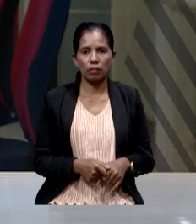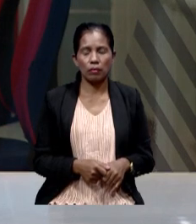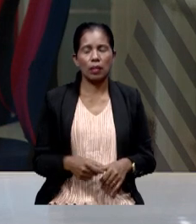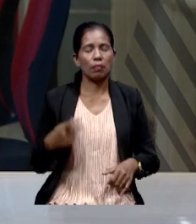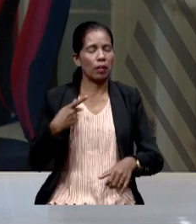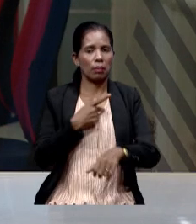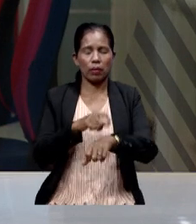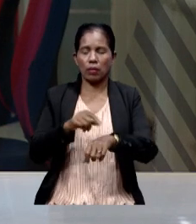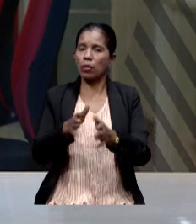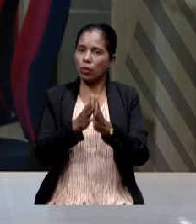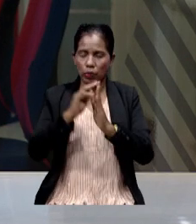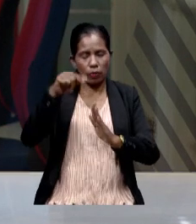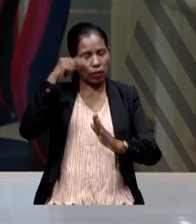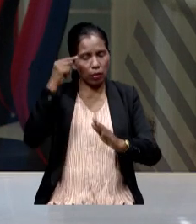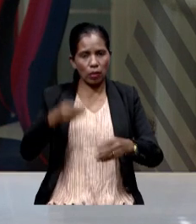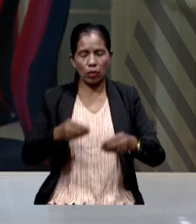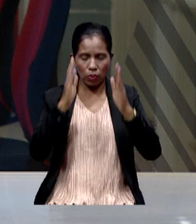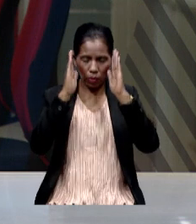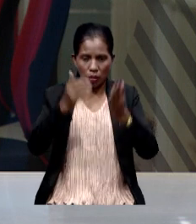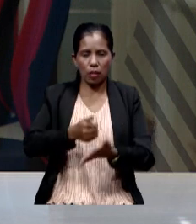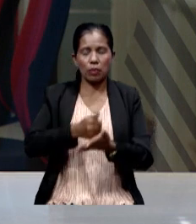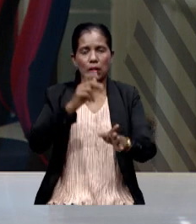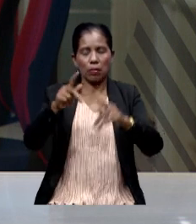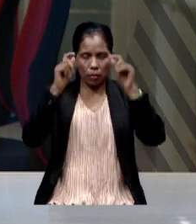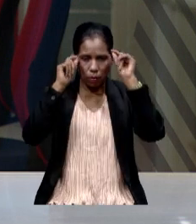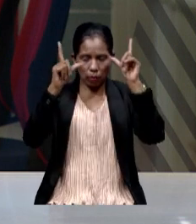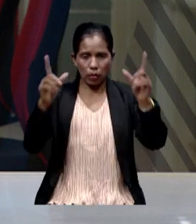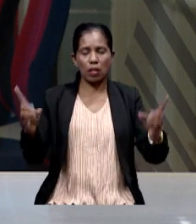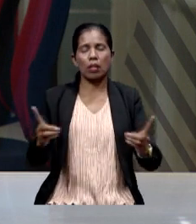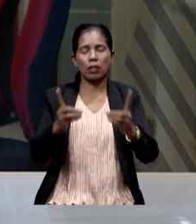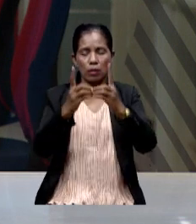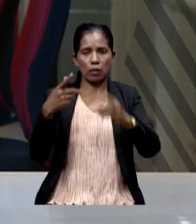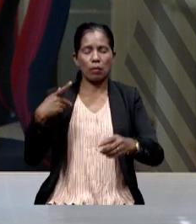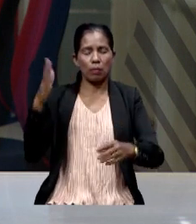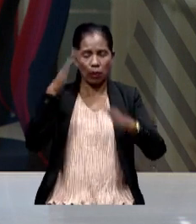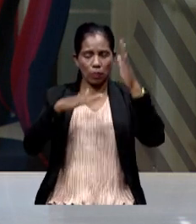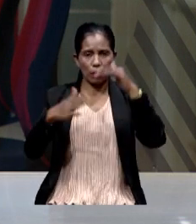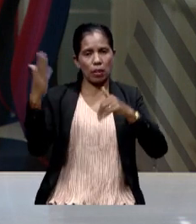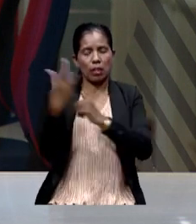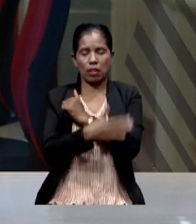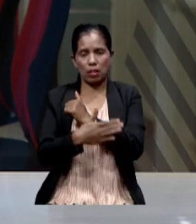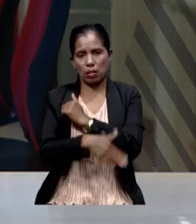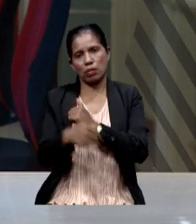Parlamento Nacional o seu governo atufou atenção para Timor-Leste sira nebeha sur problema ia estrangeiro.